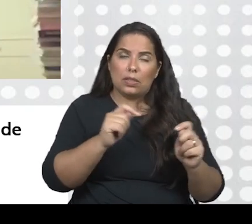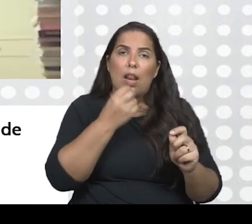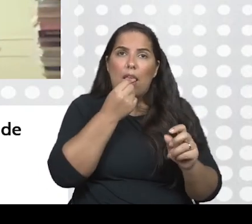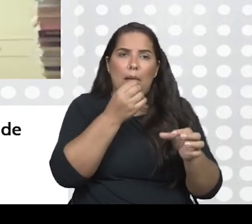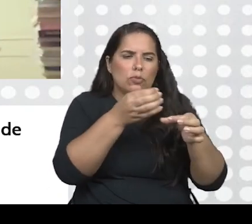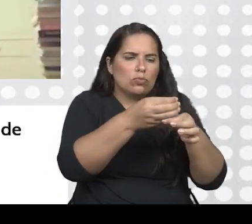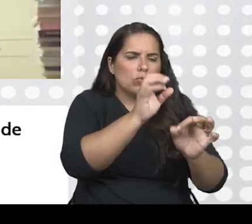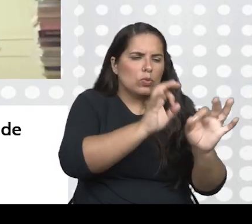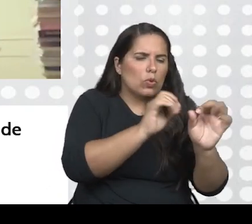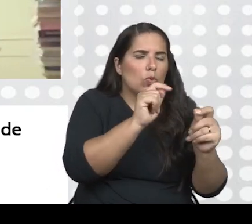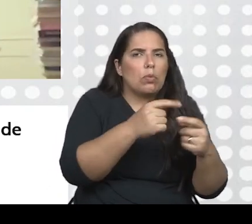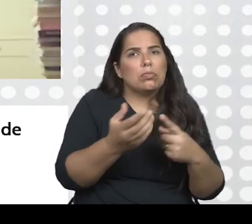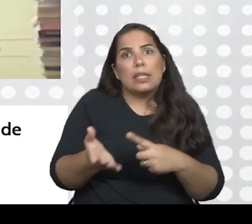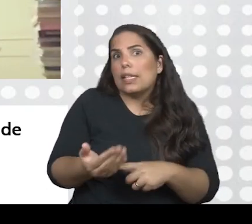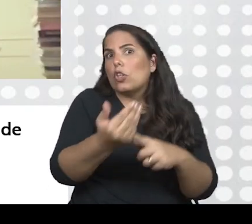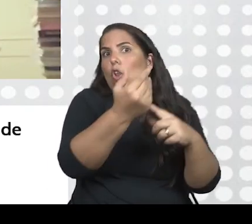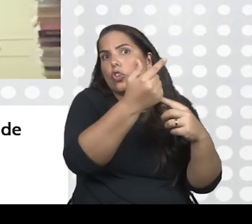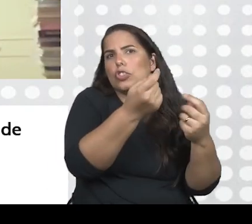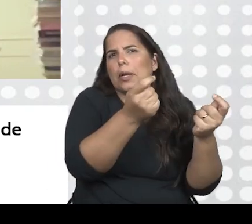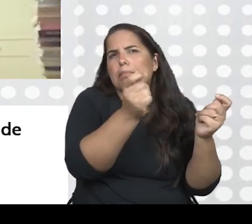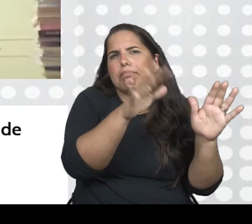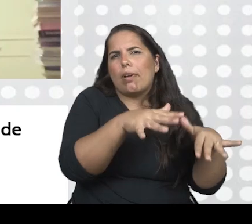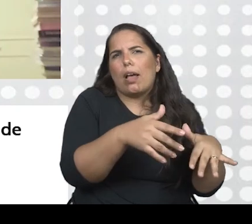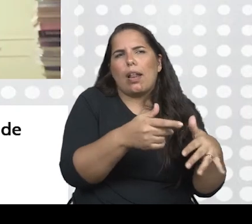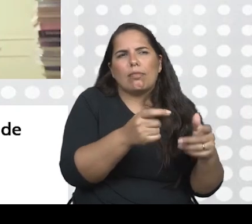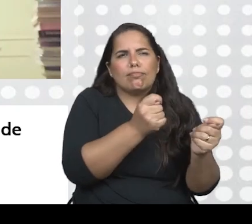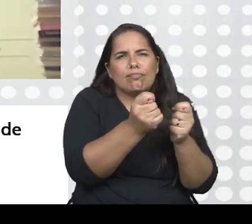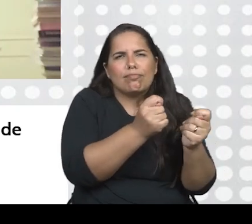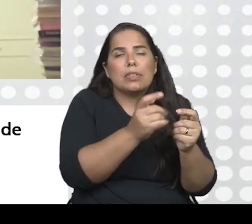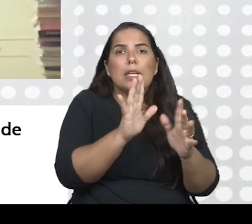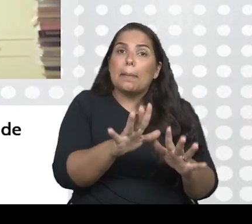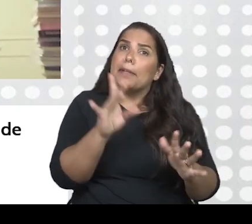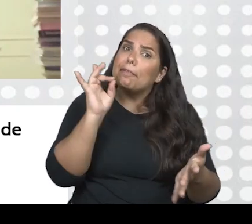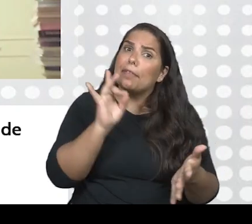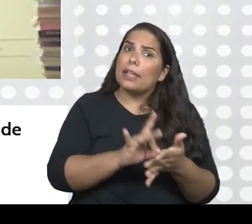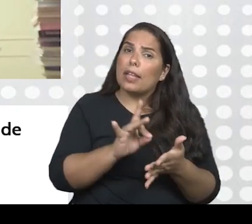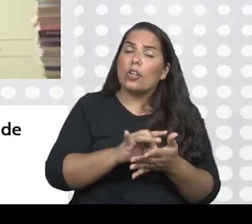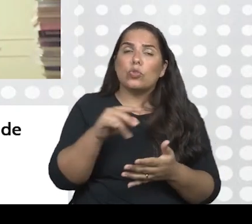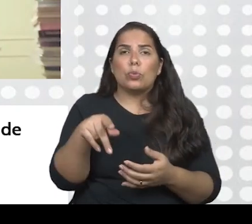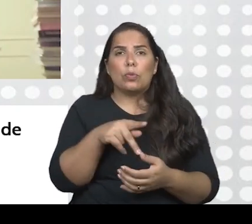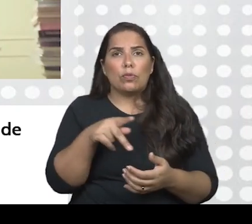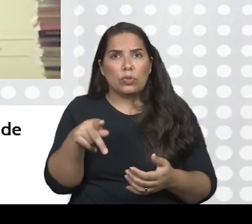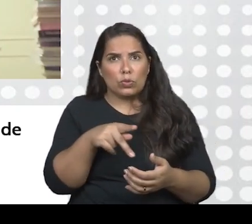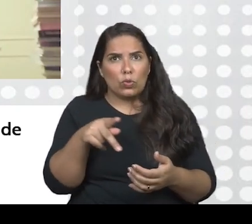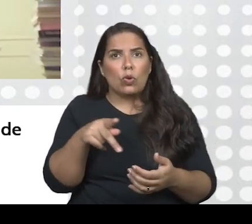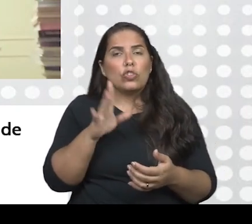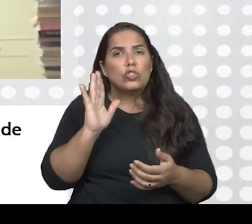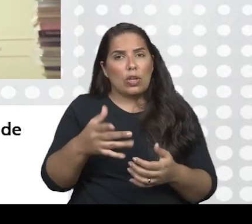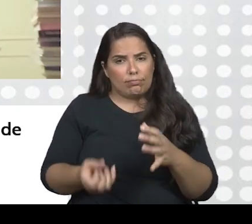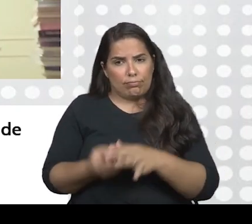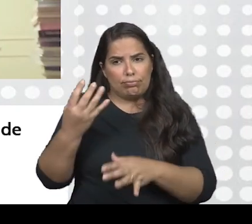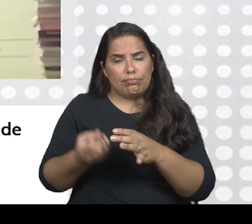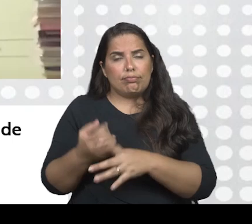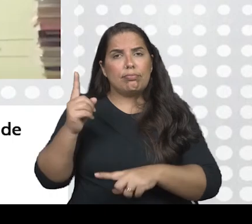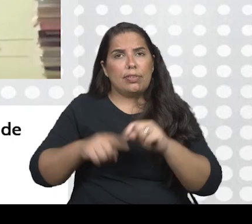possibilidade de acesso à tecnologia de baixo custo nas escolas. Na verdade, nossos professores já